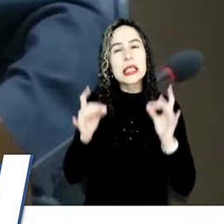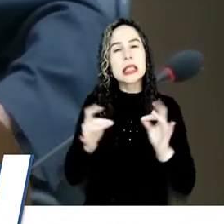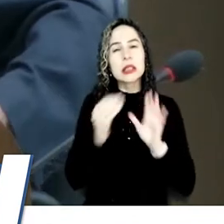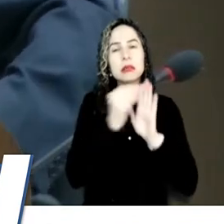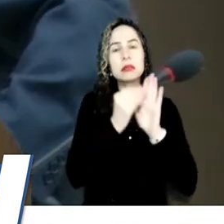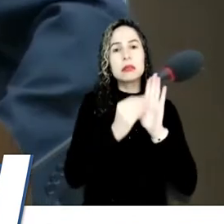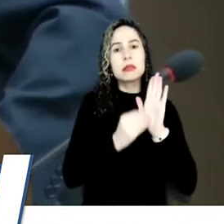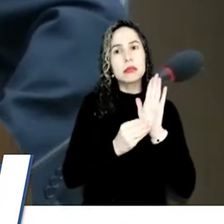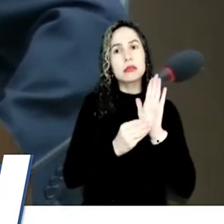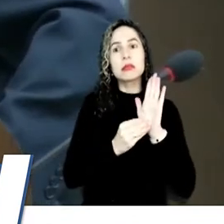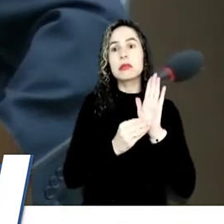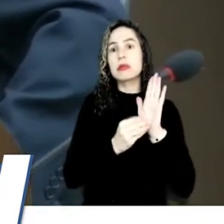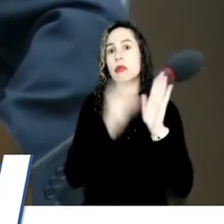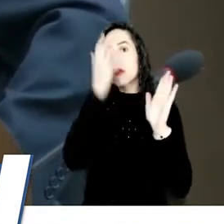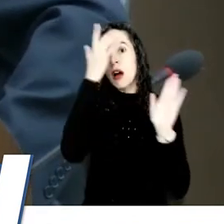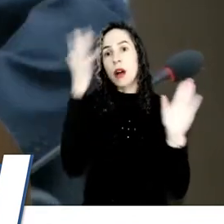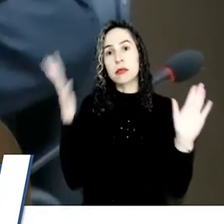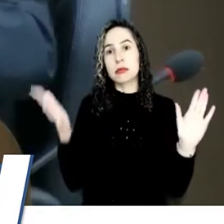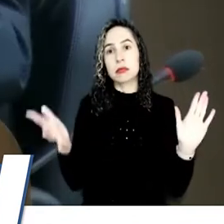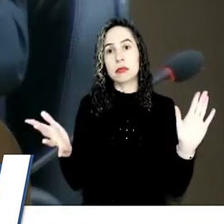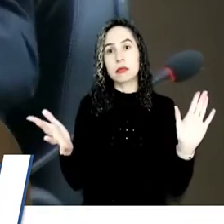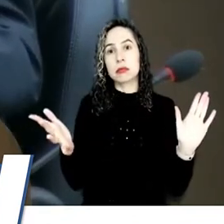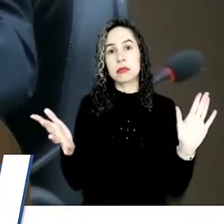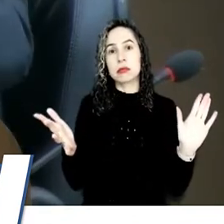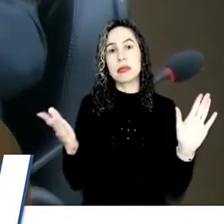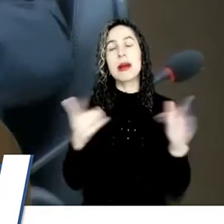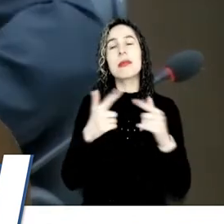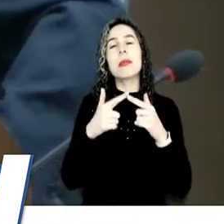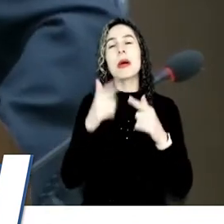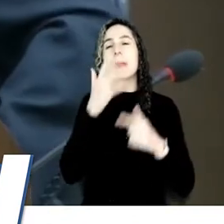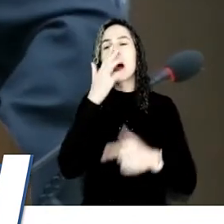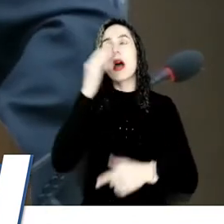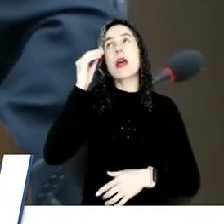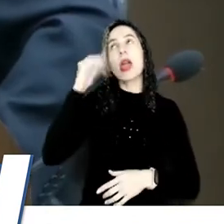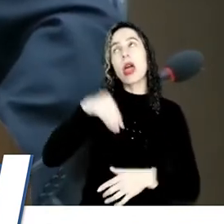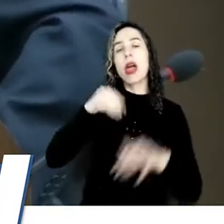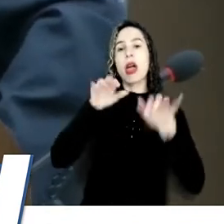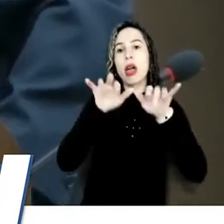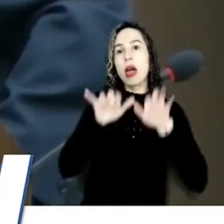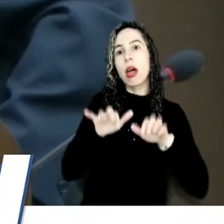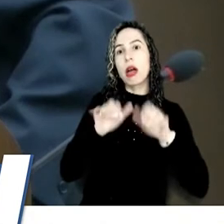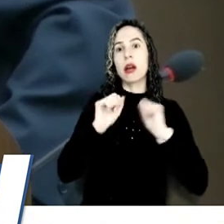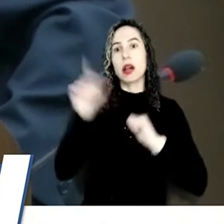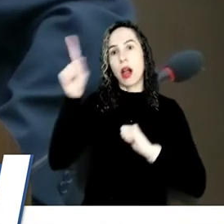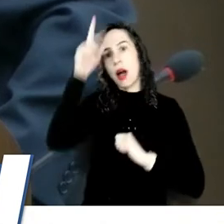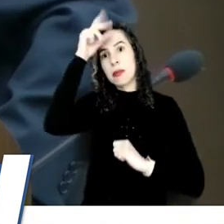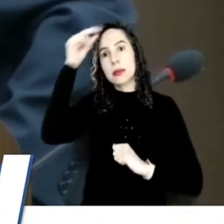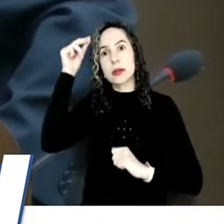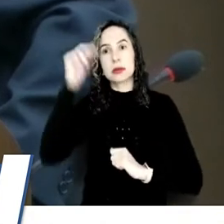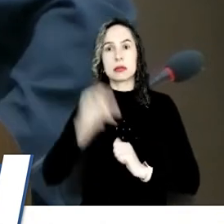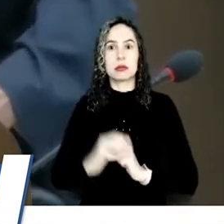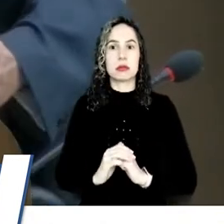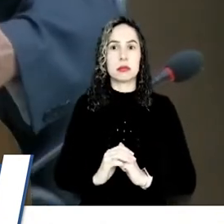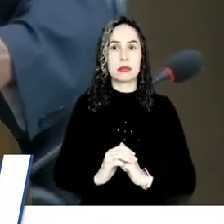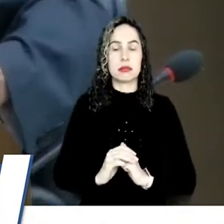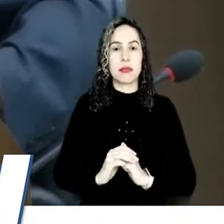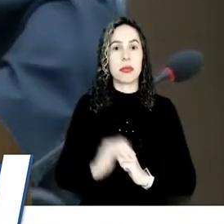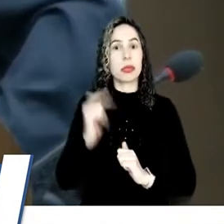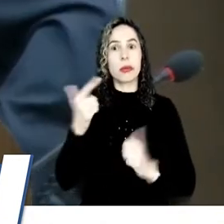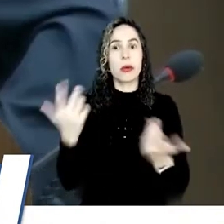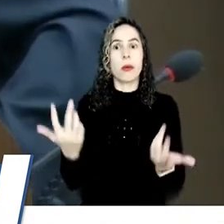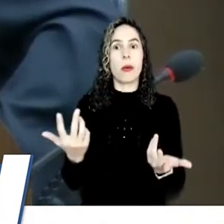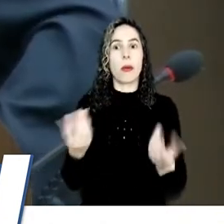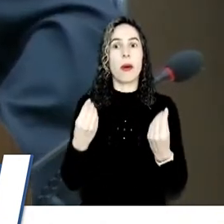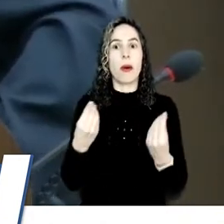Não custa. Parece que tem preguiça de escrever lá na prefeitura. Não tem